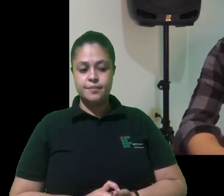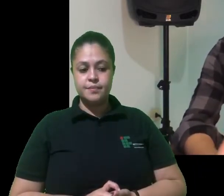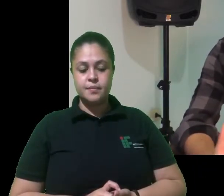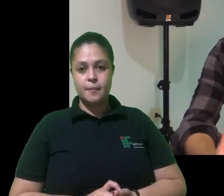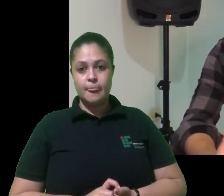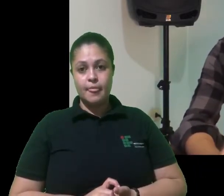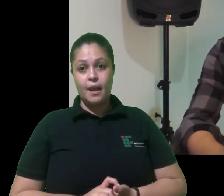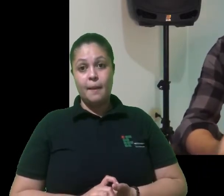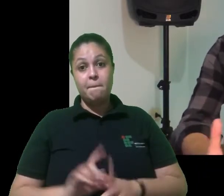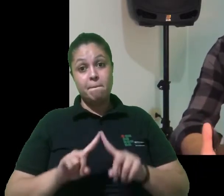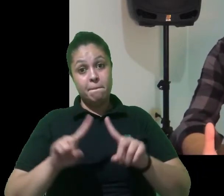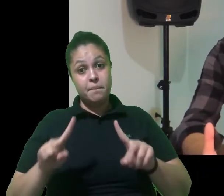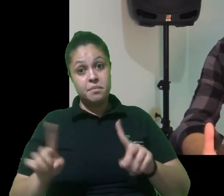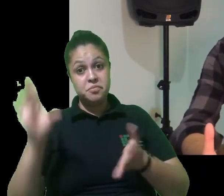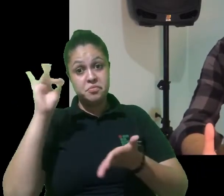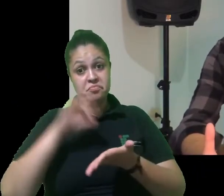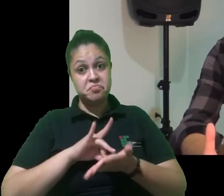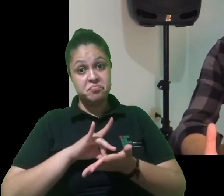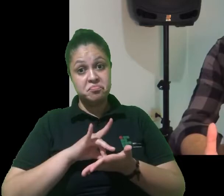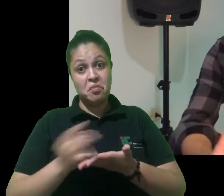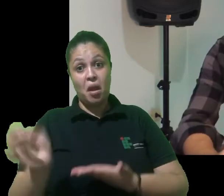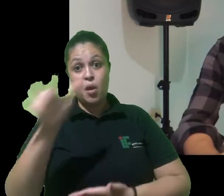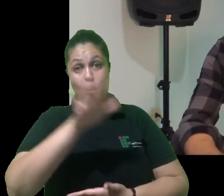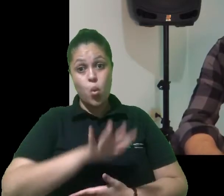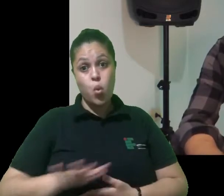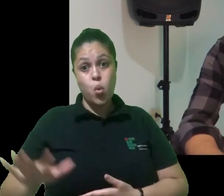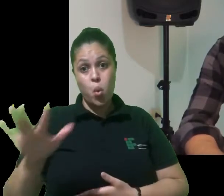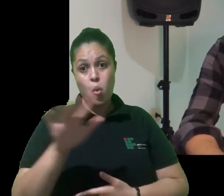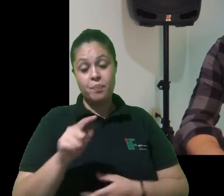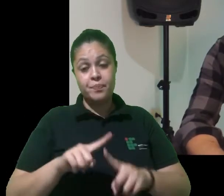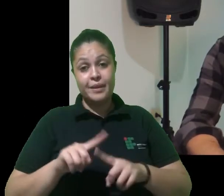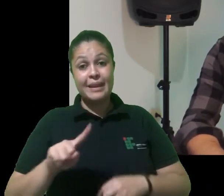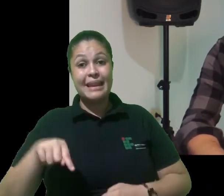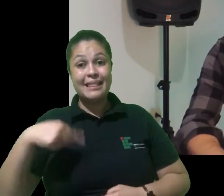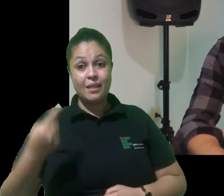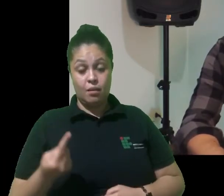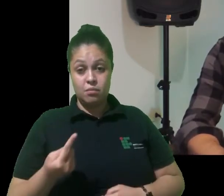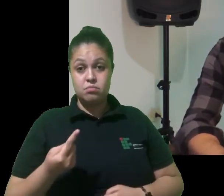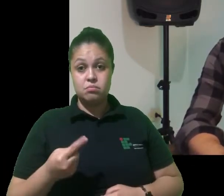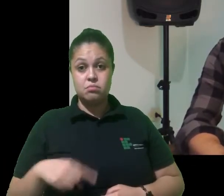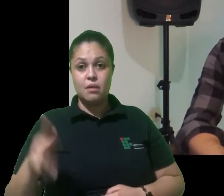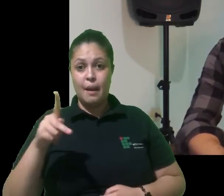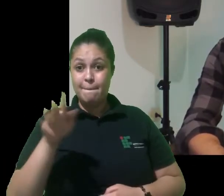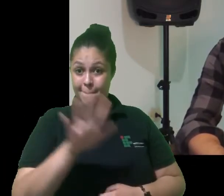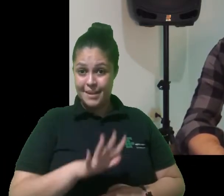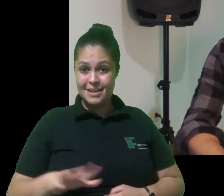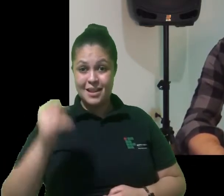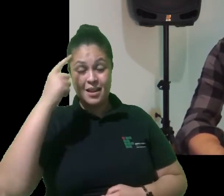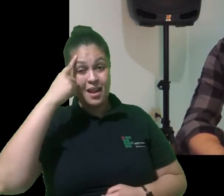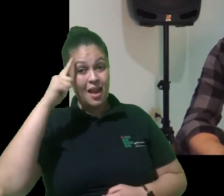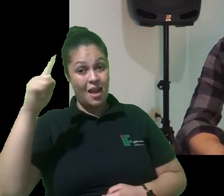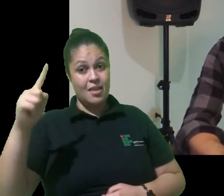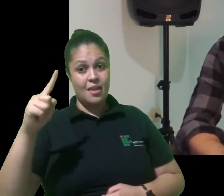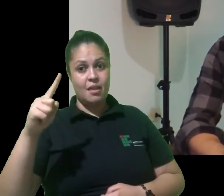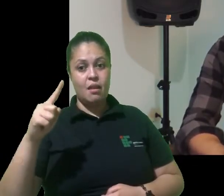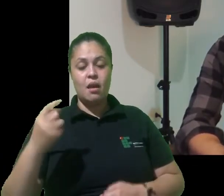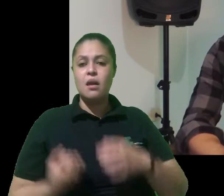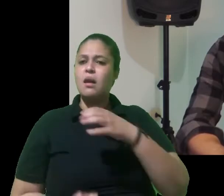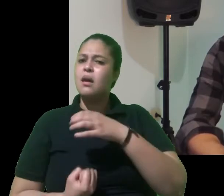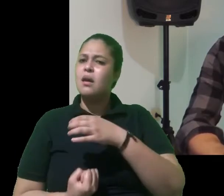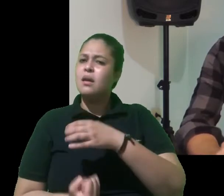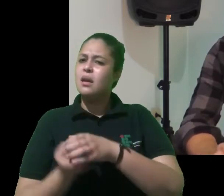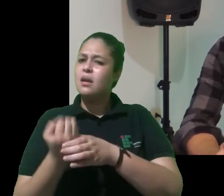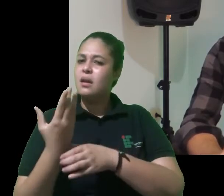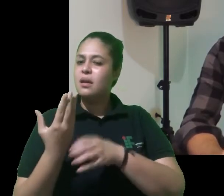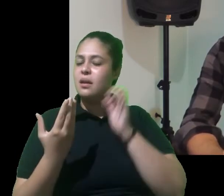a realidade espacial. Portanto, a paisagem seria aquela ideia